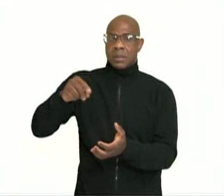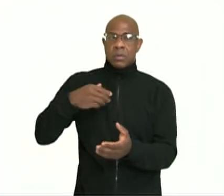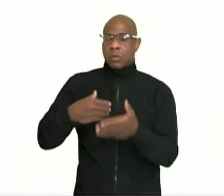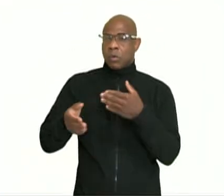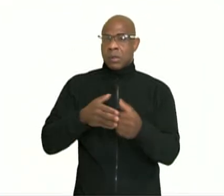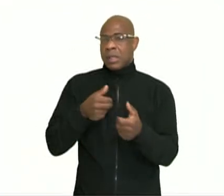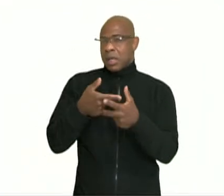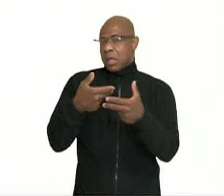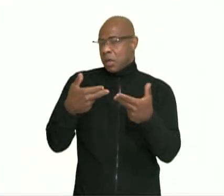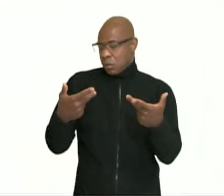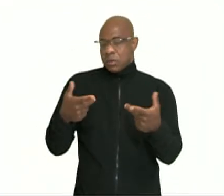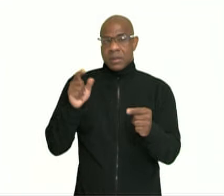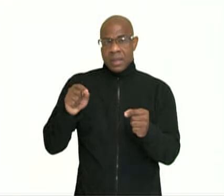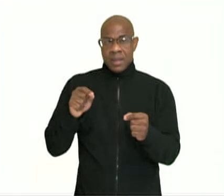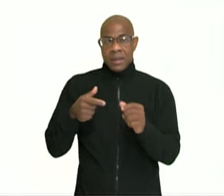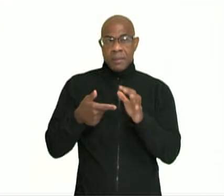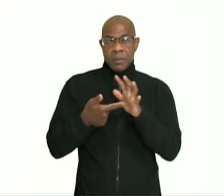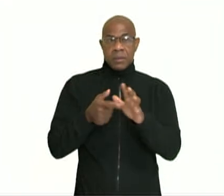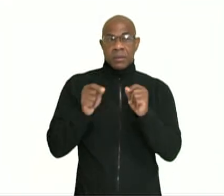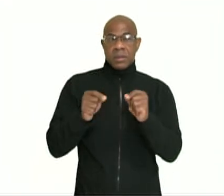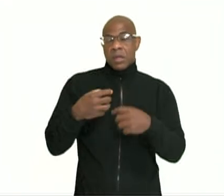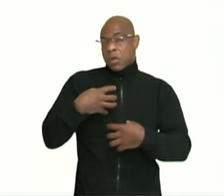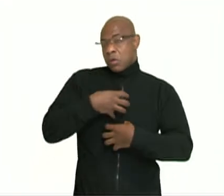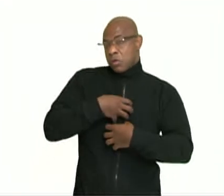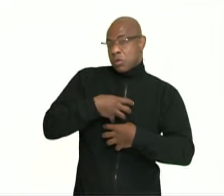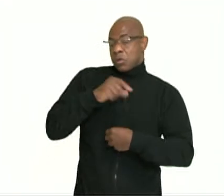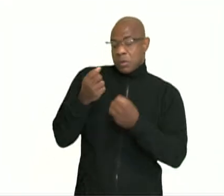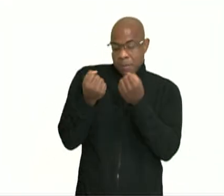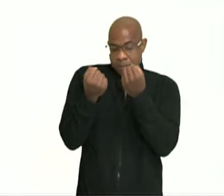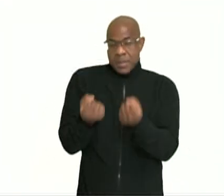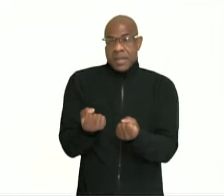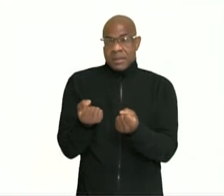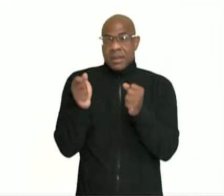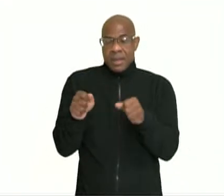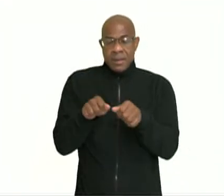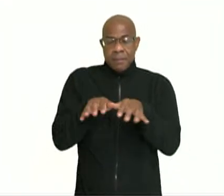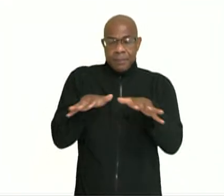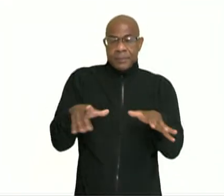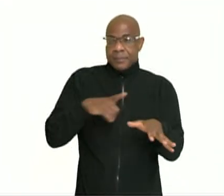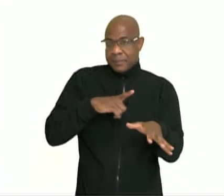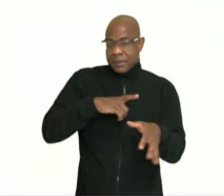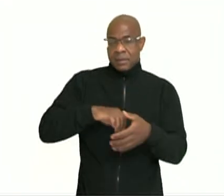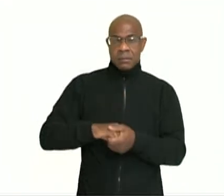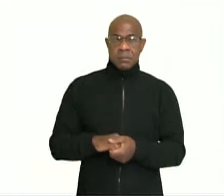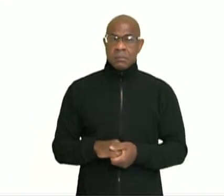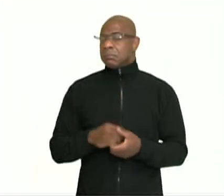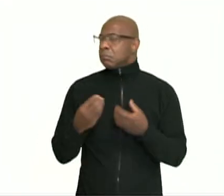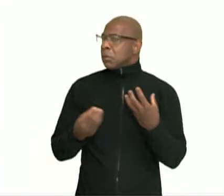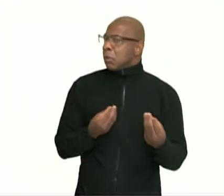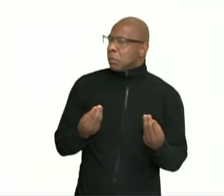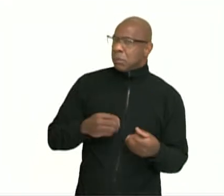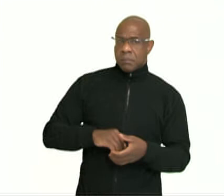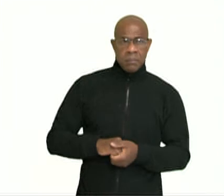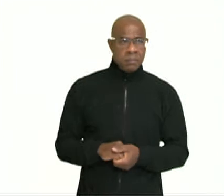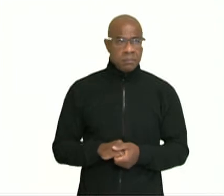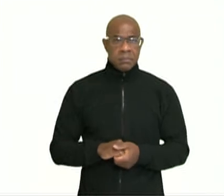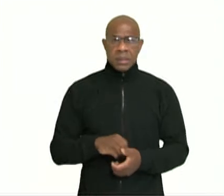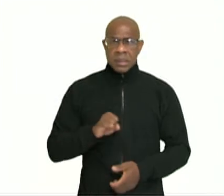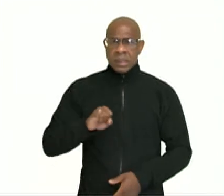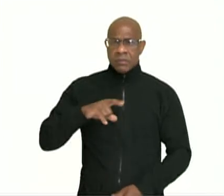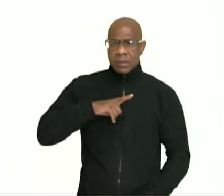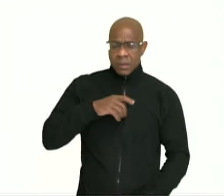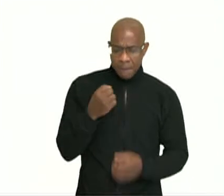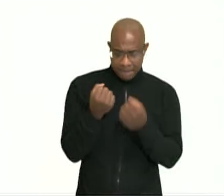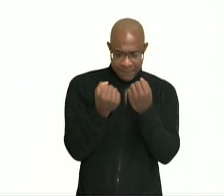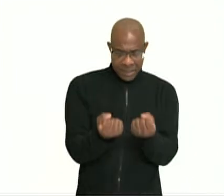objeto é afetada pela forma como a sua massa é distribuída. Como assim? Né? Se você tem um